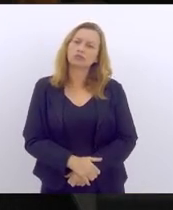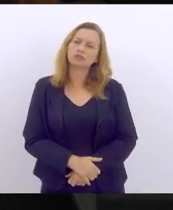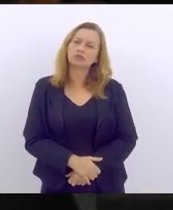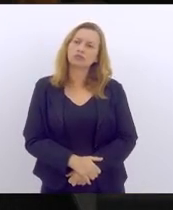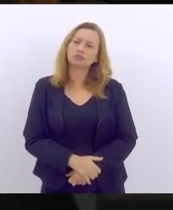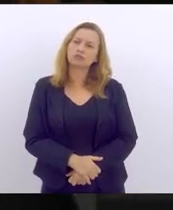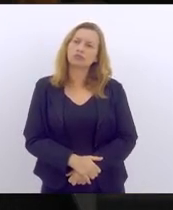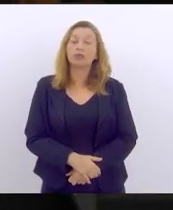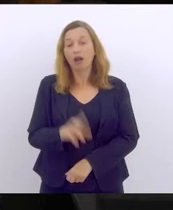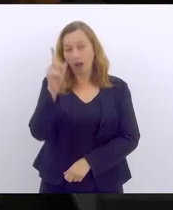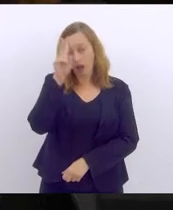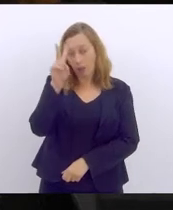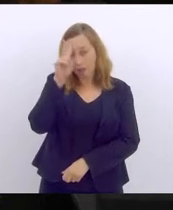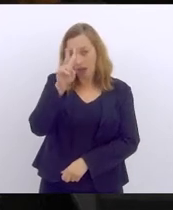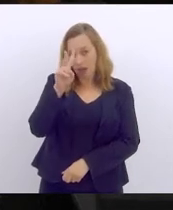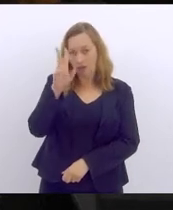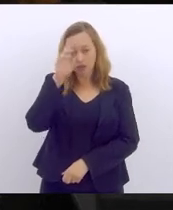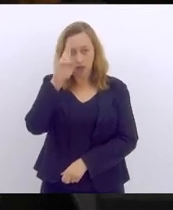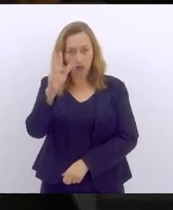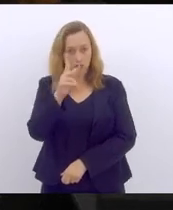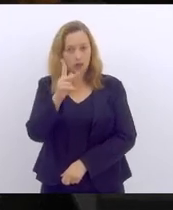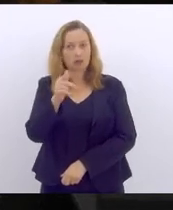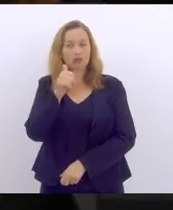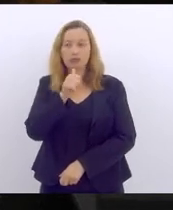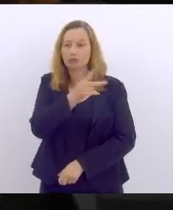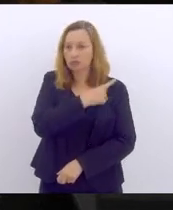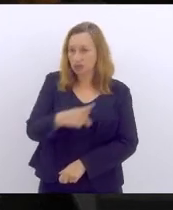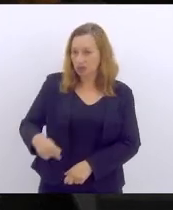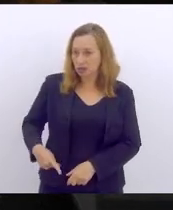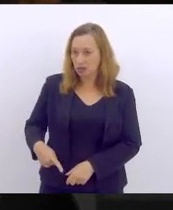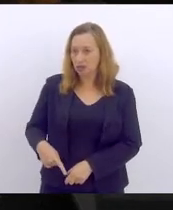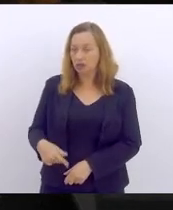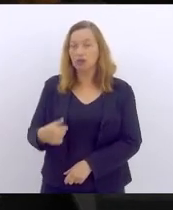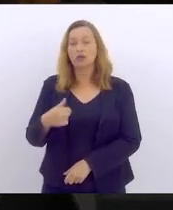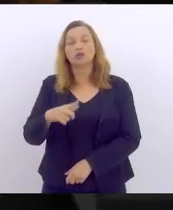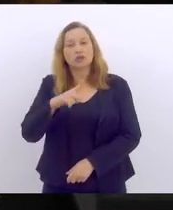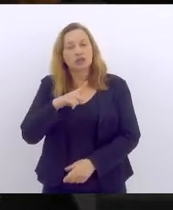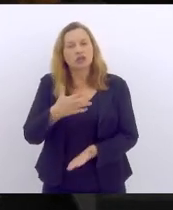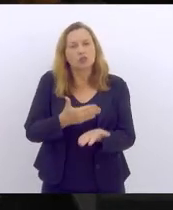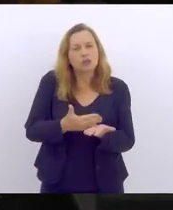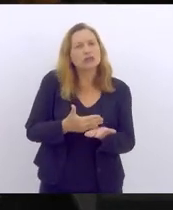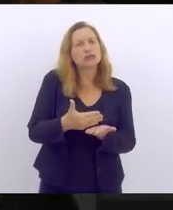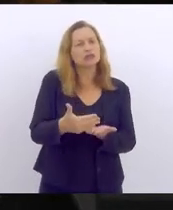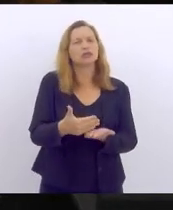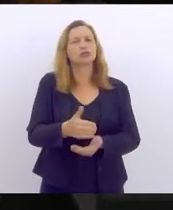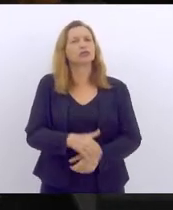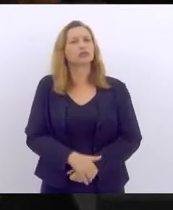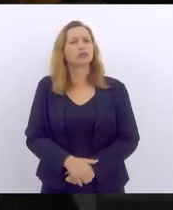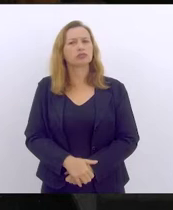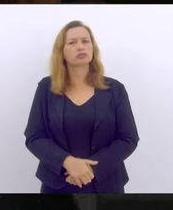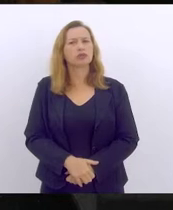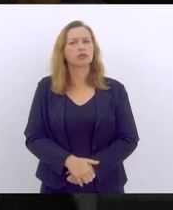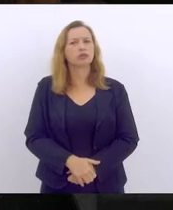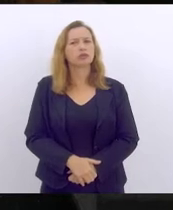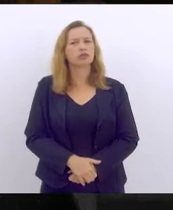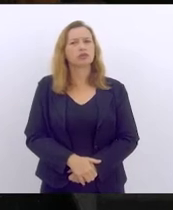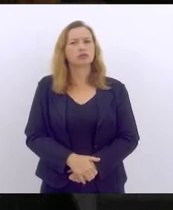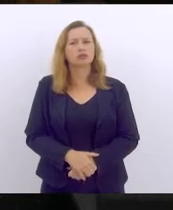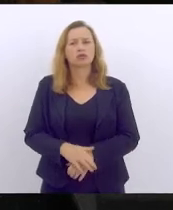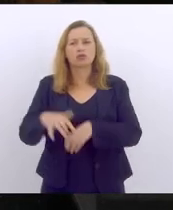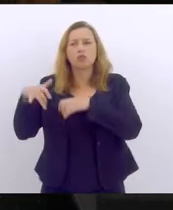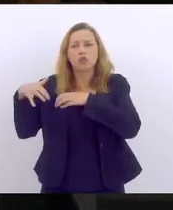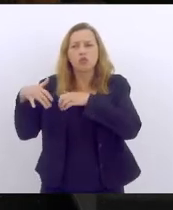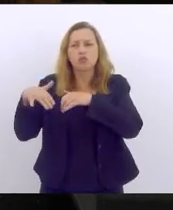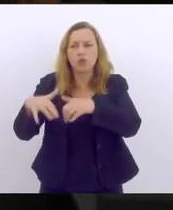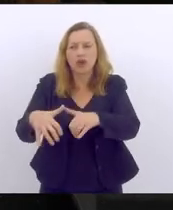cumpre lembrar a senhora presidente que quando teve início a invasão da